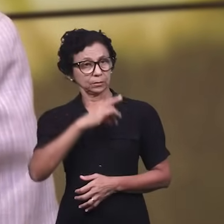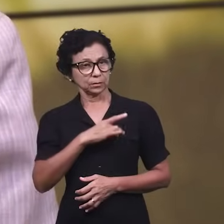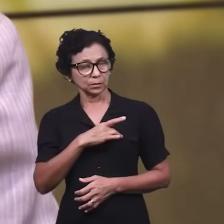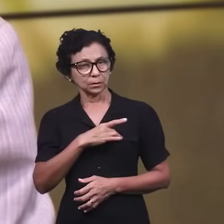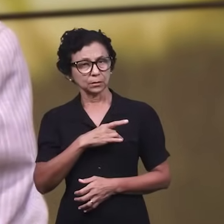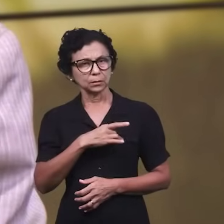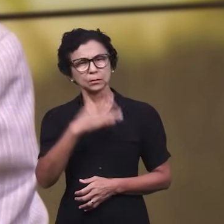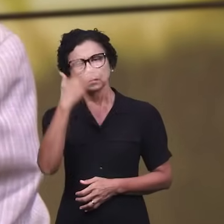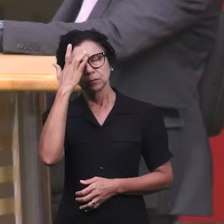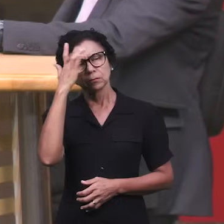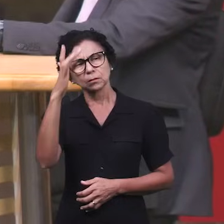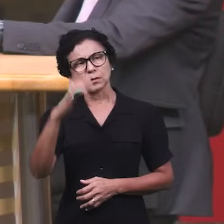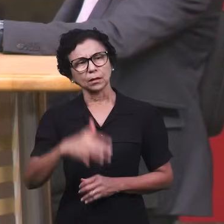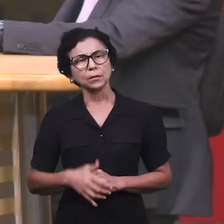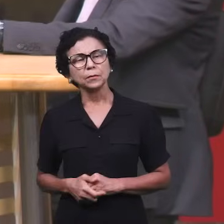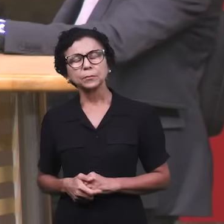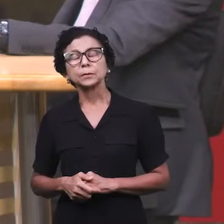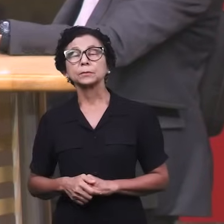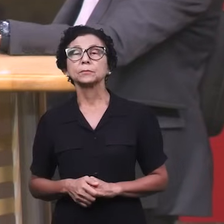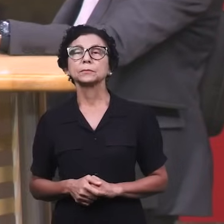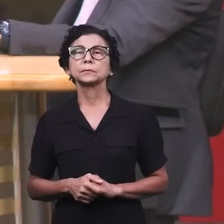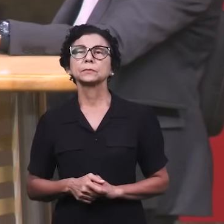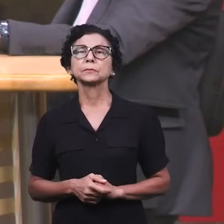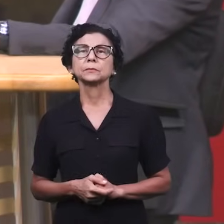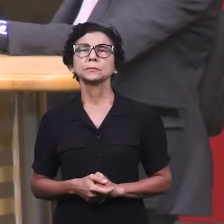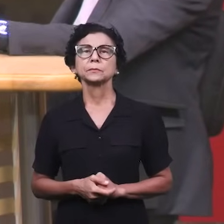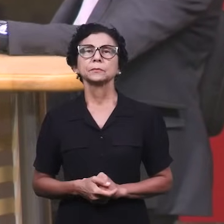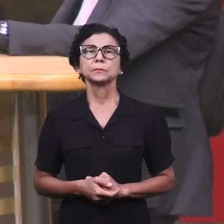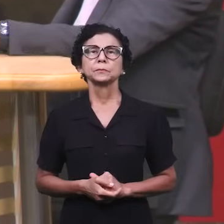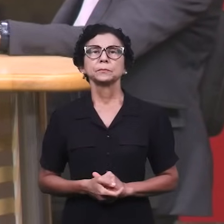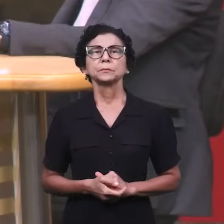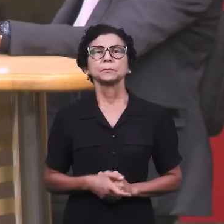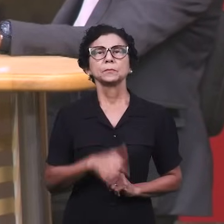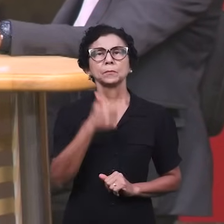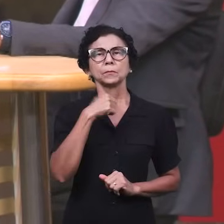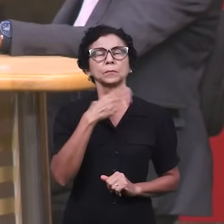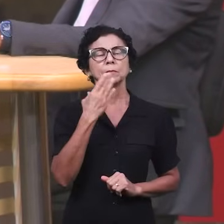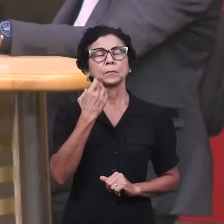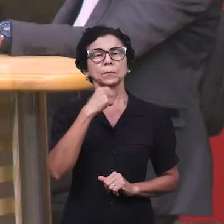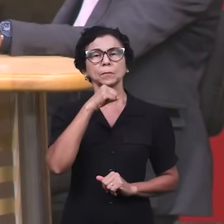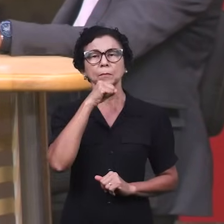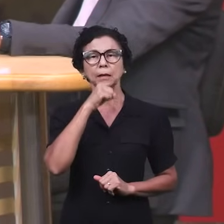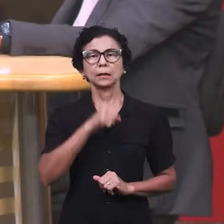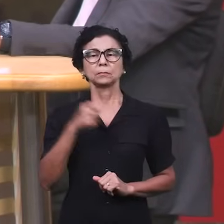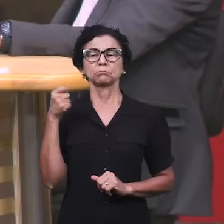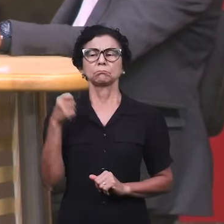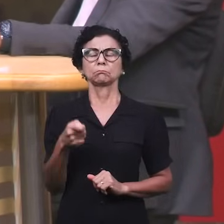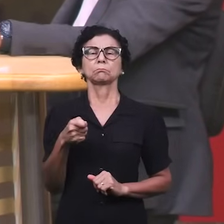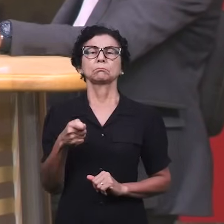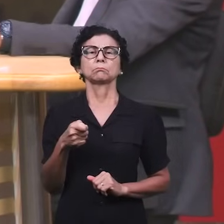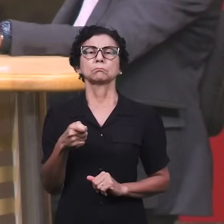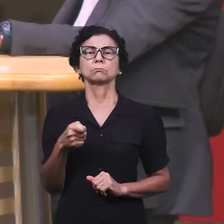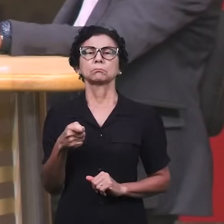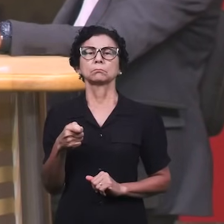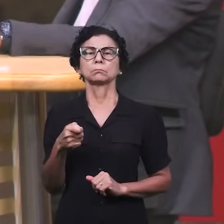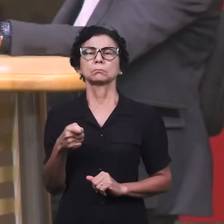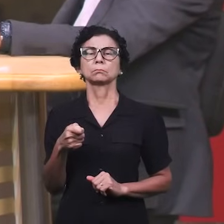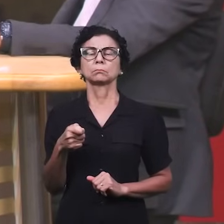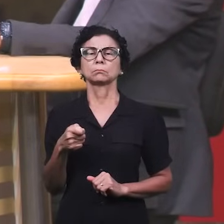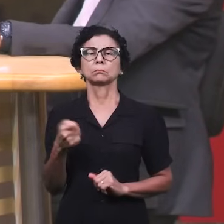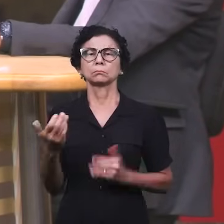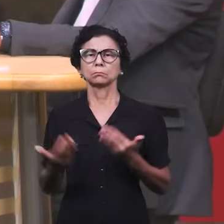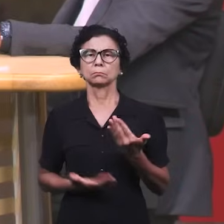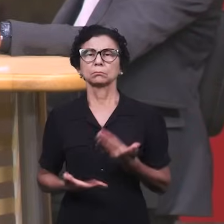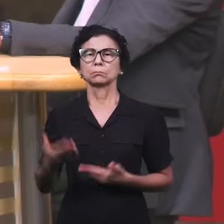o pai tem uma autoridade muito grande os pais tem uma autoridade muito grande na presença do Senhor a oração de um pai para um